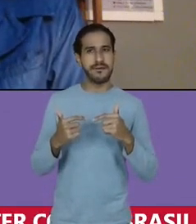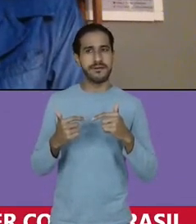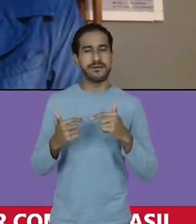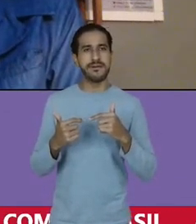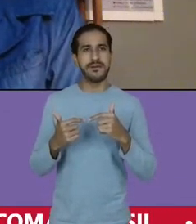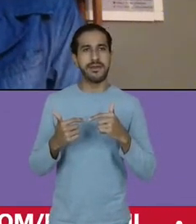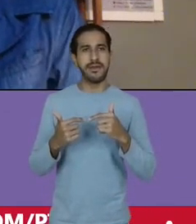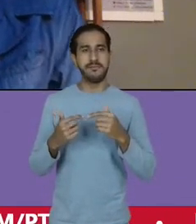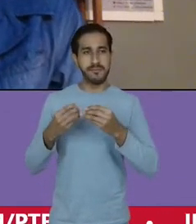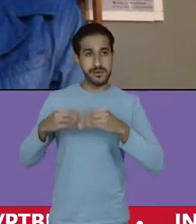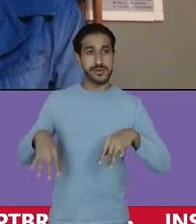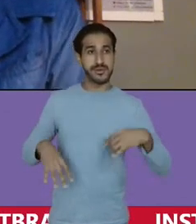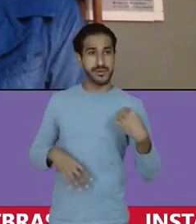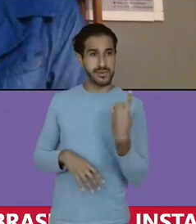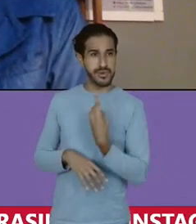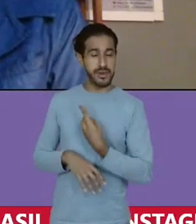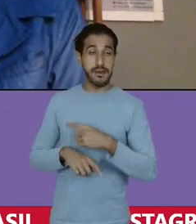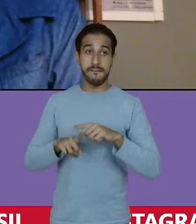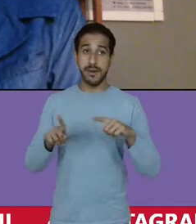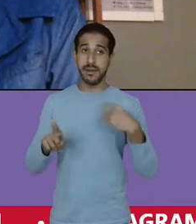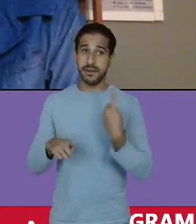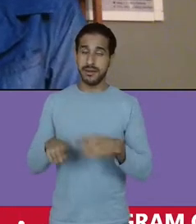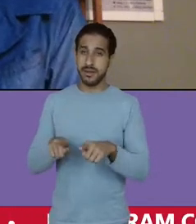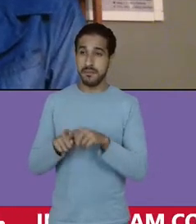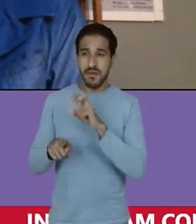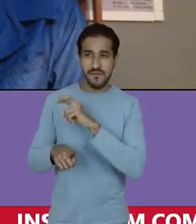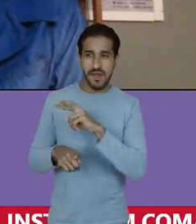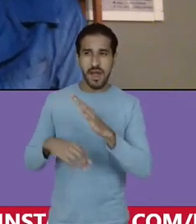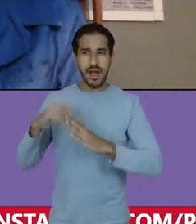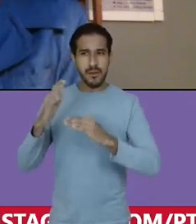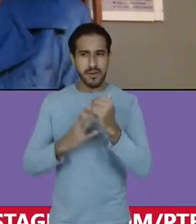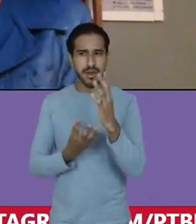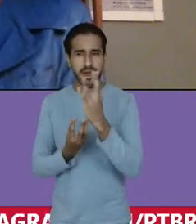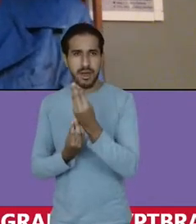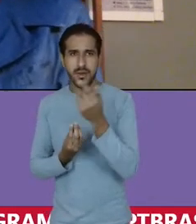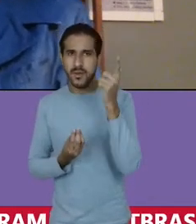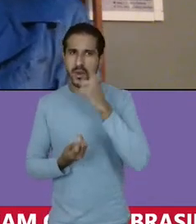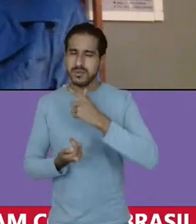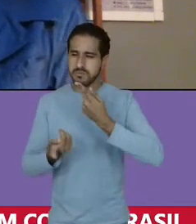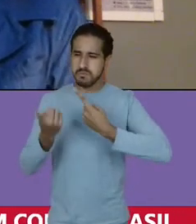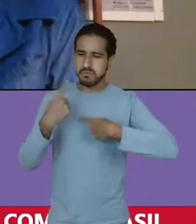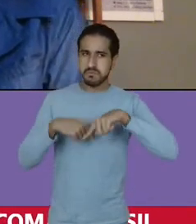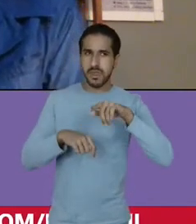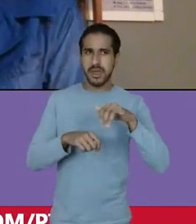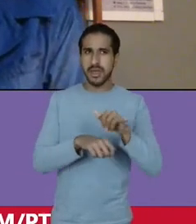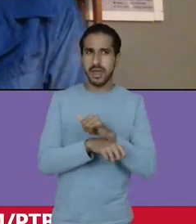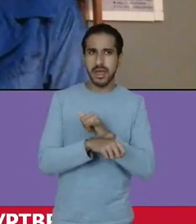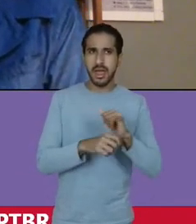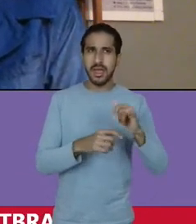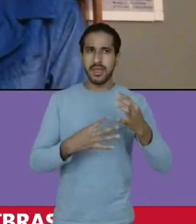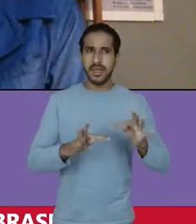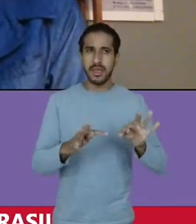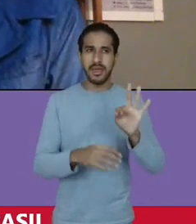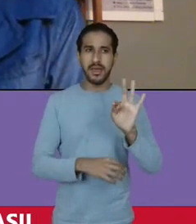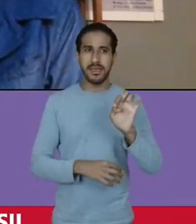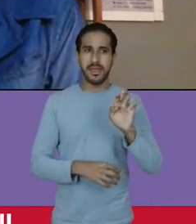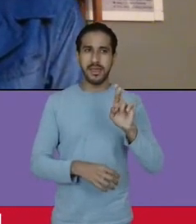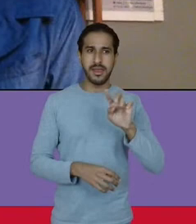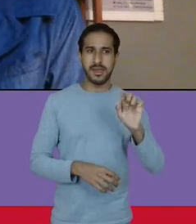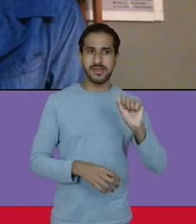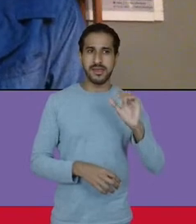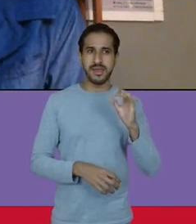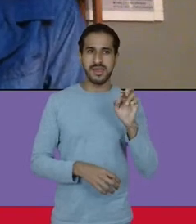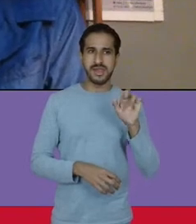mas a gente também vê, né, artistas que conseguiram se reinventar no digital. Eu acho que a Tereza Cristina,